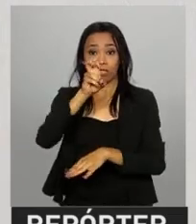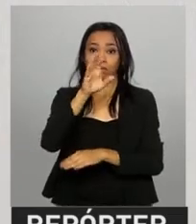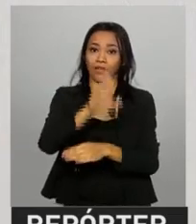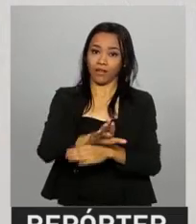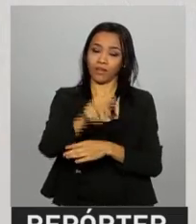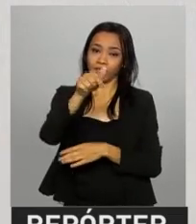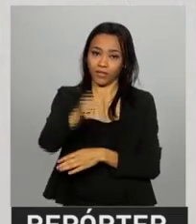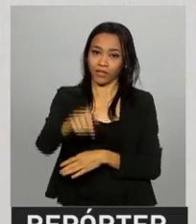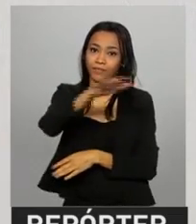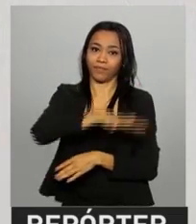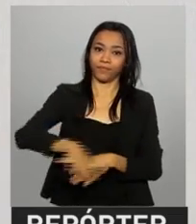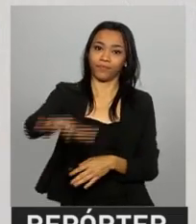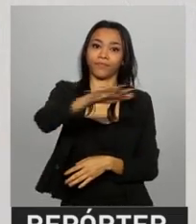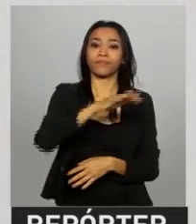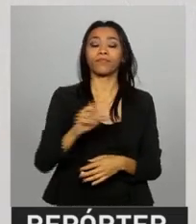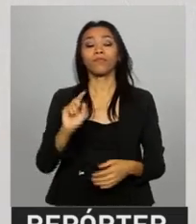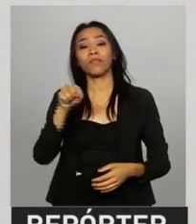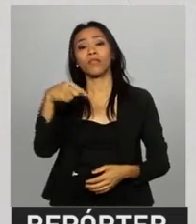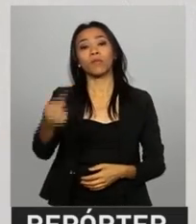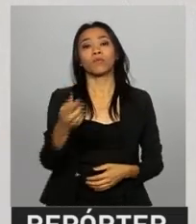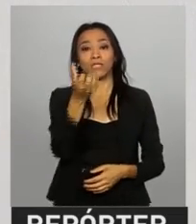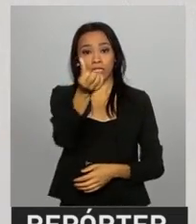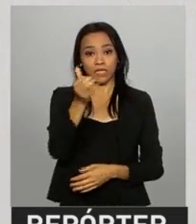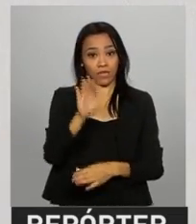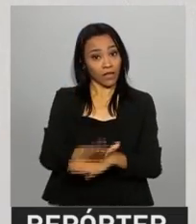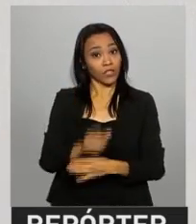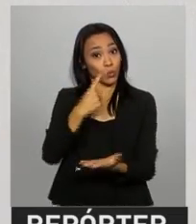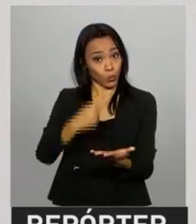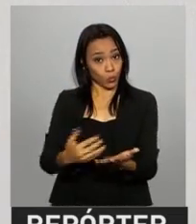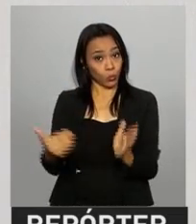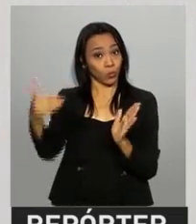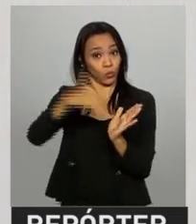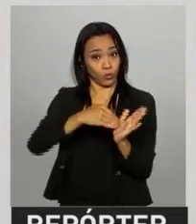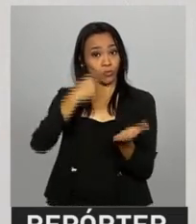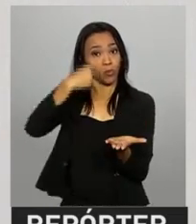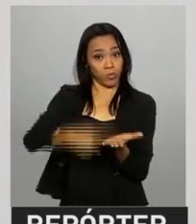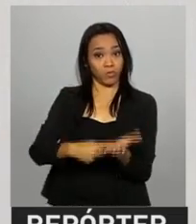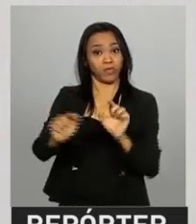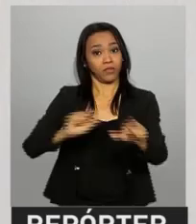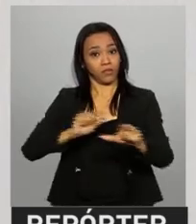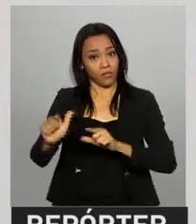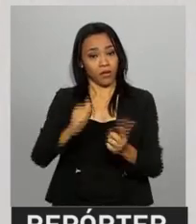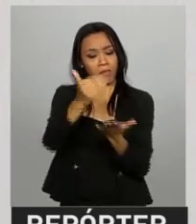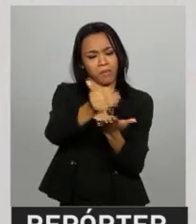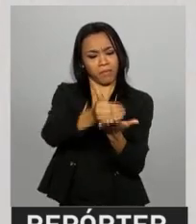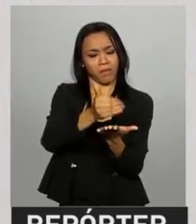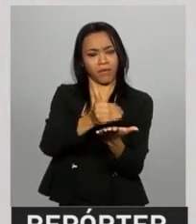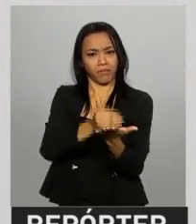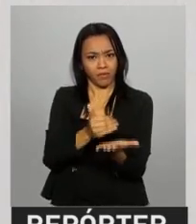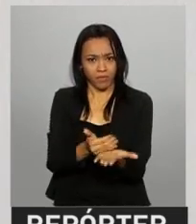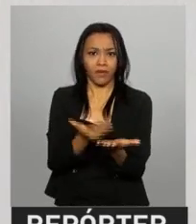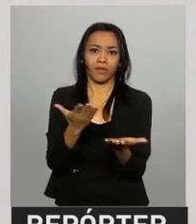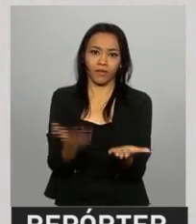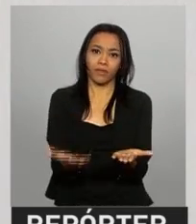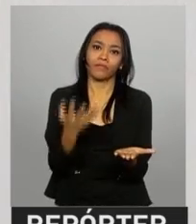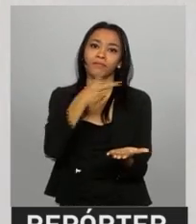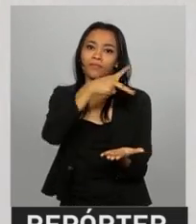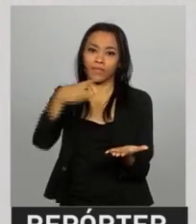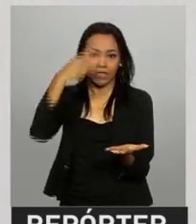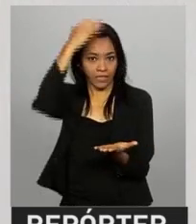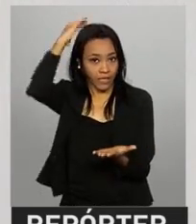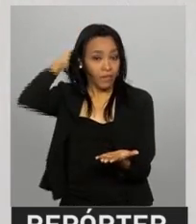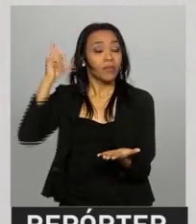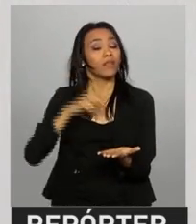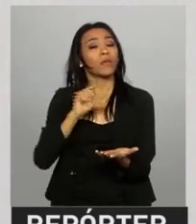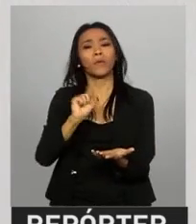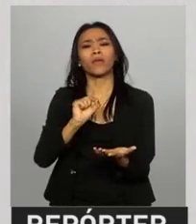no Palácio do Planalto. E às 18h, no último compromisso previsto por enquanto na agenda do presidente em exercício Michel Temer, está